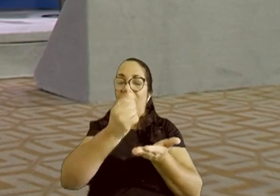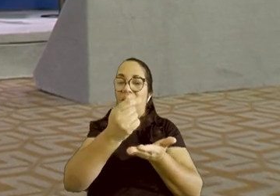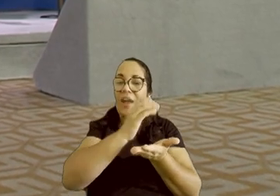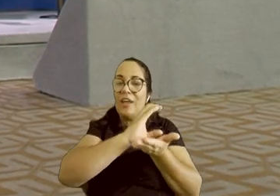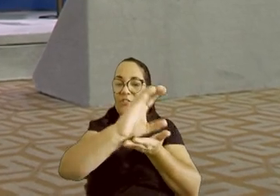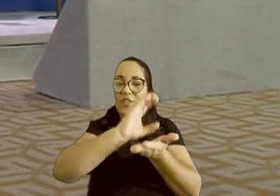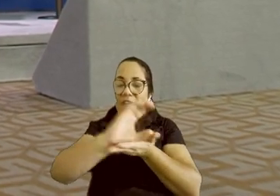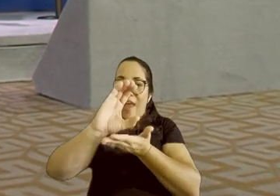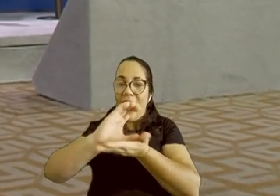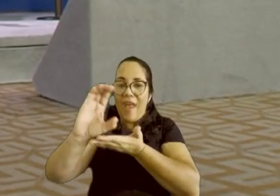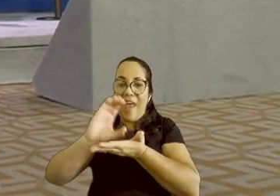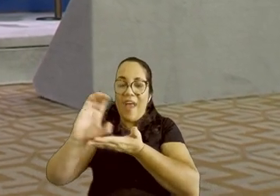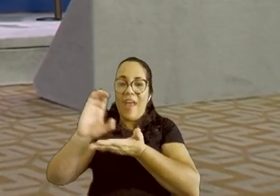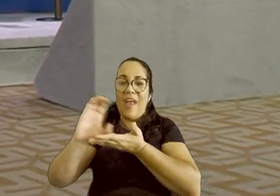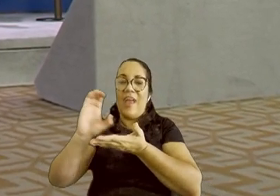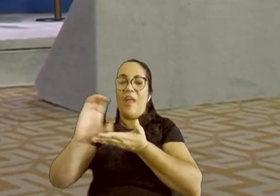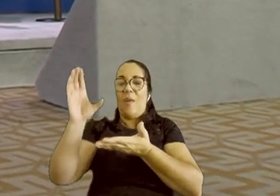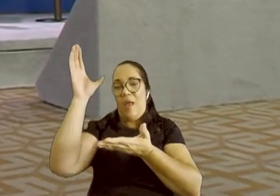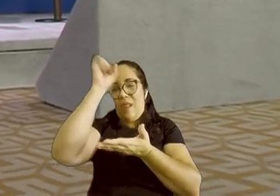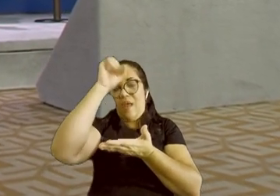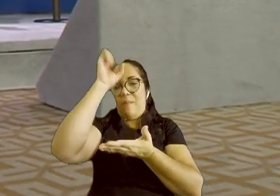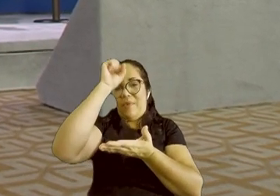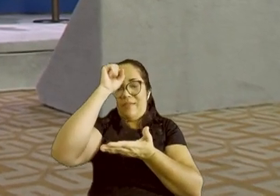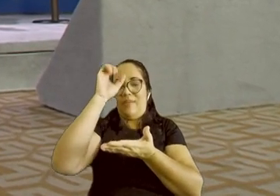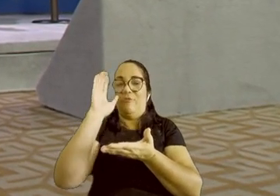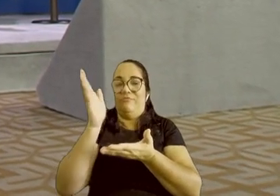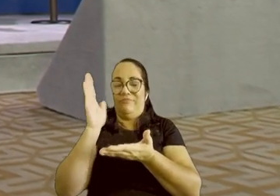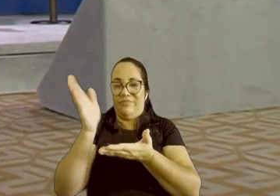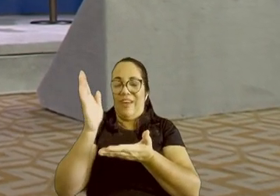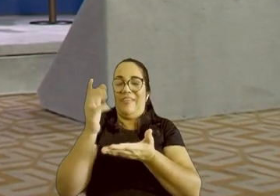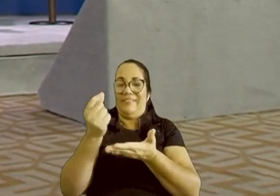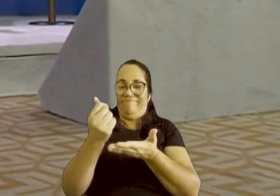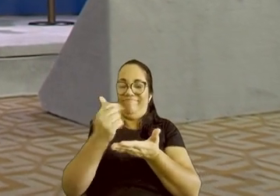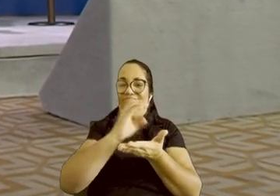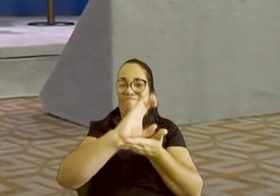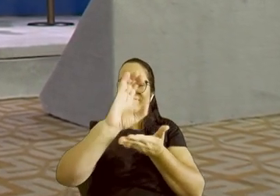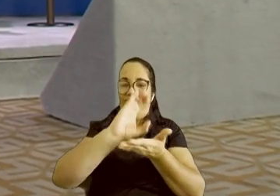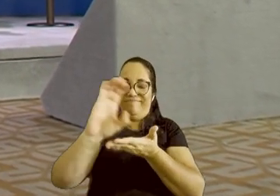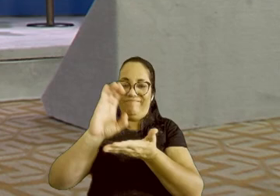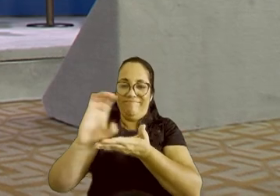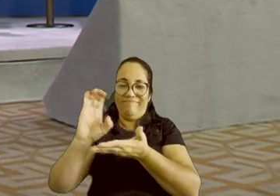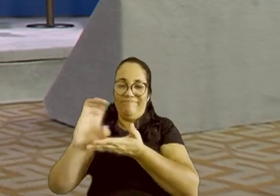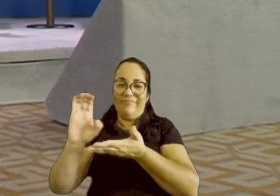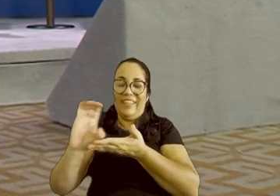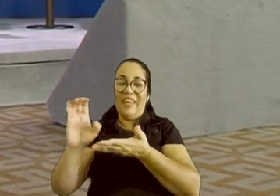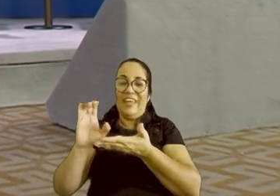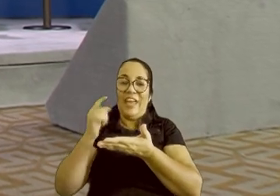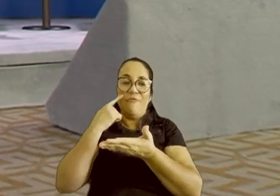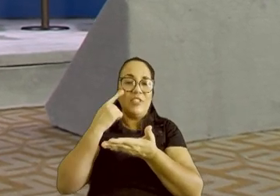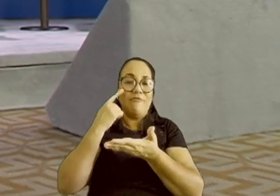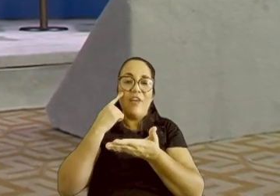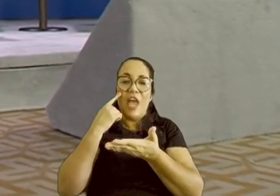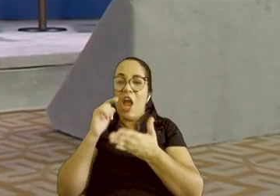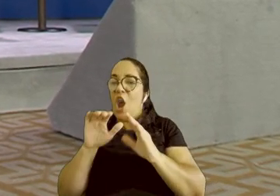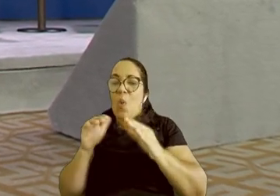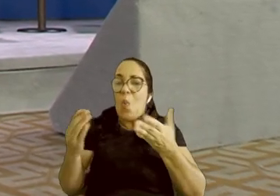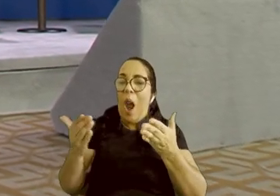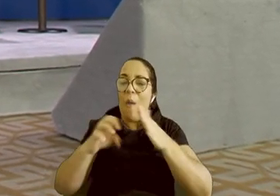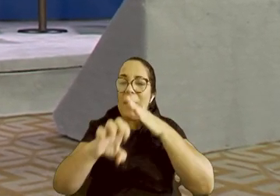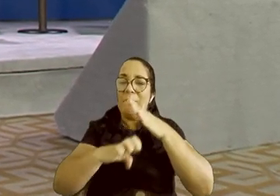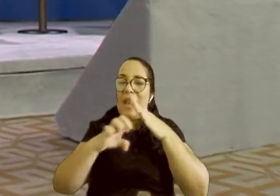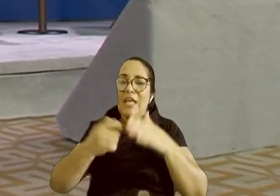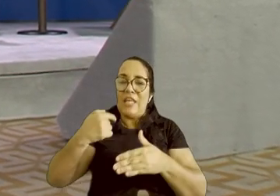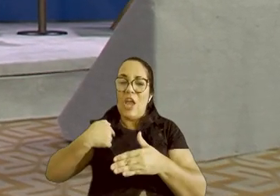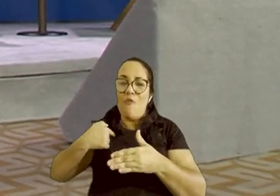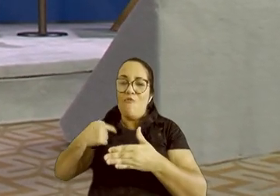olhando um pouco da Ótica do vicia aí é o pior emprego do mundo porque captar não é fácil também ainda mais agora então assim meu